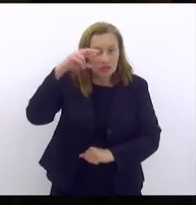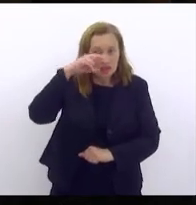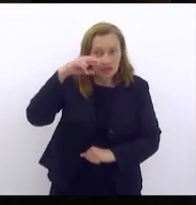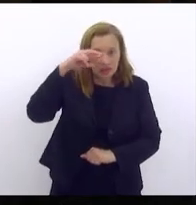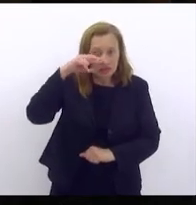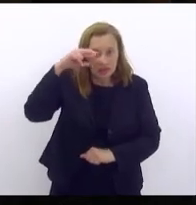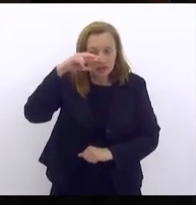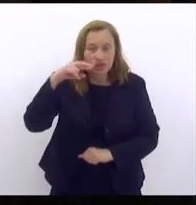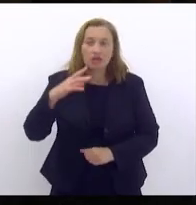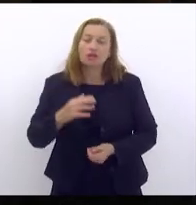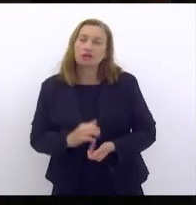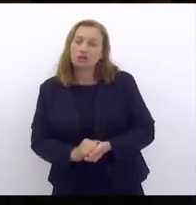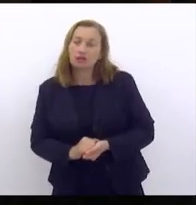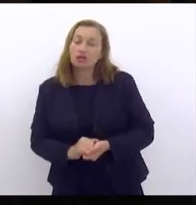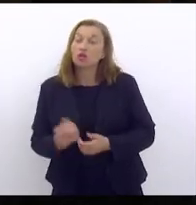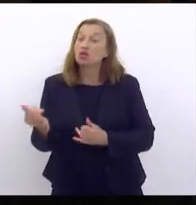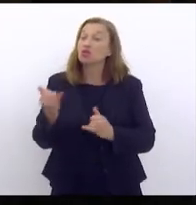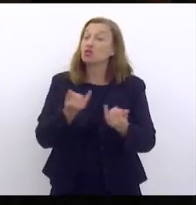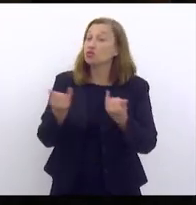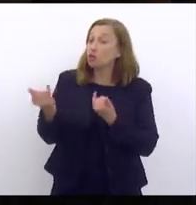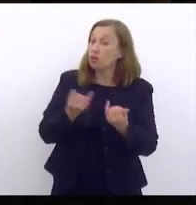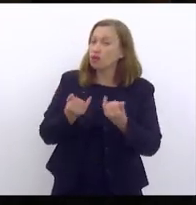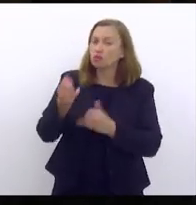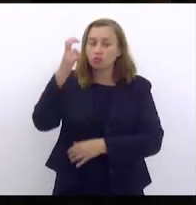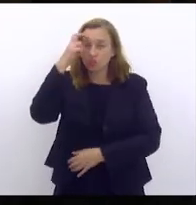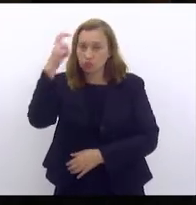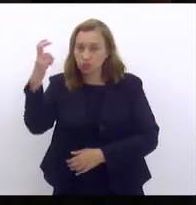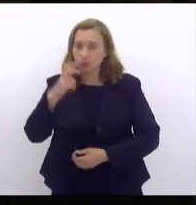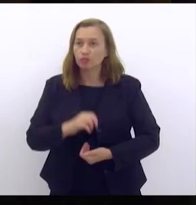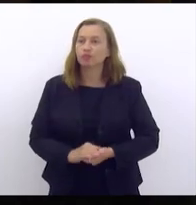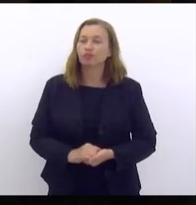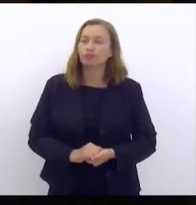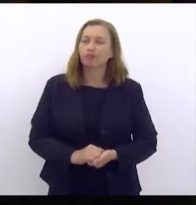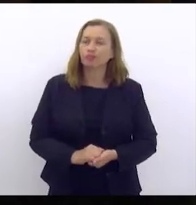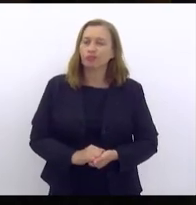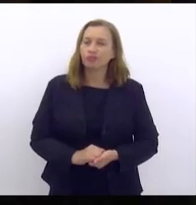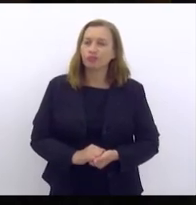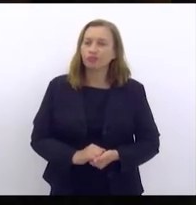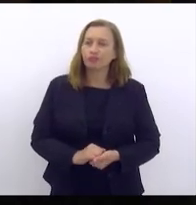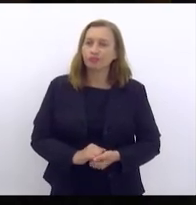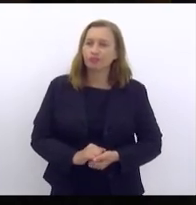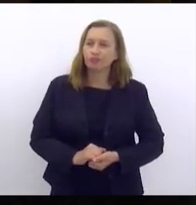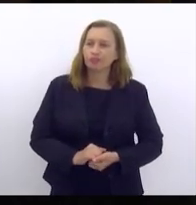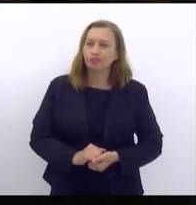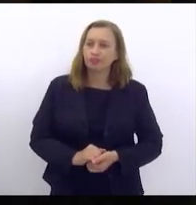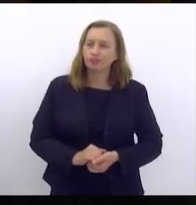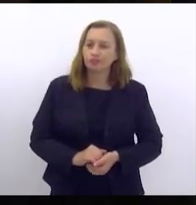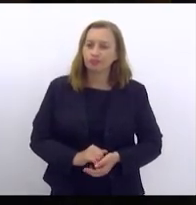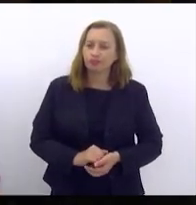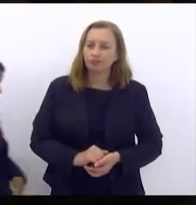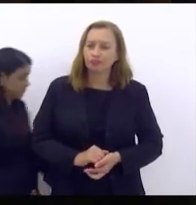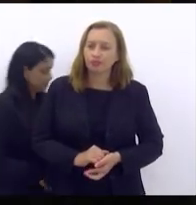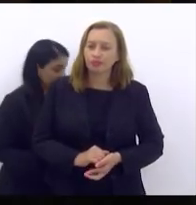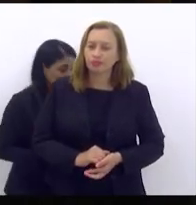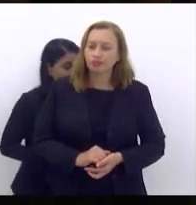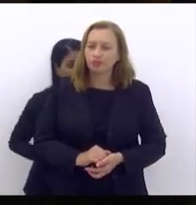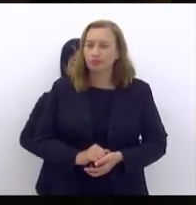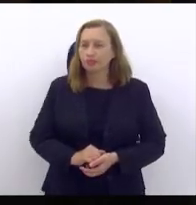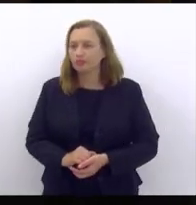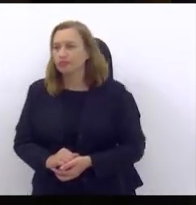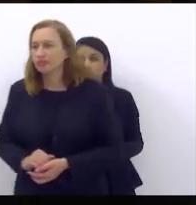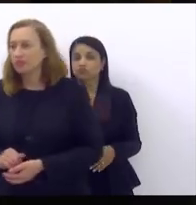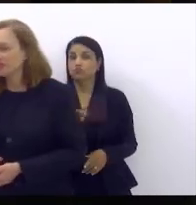em perícia, em informação e em inteligência. Isso depõe exatamente que não há